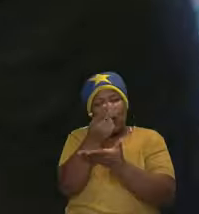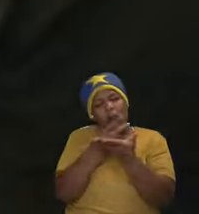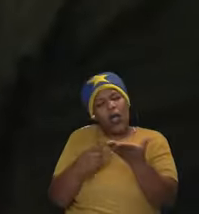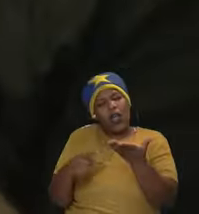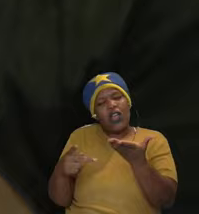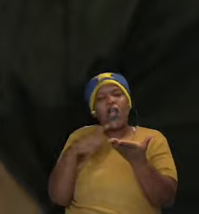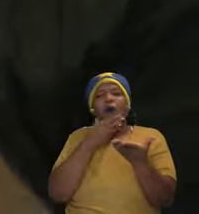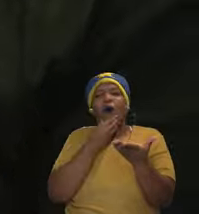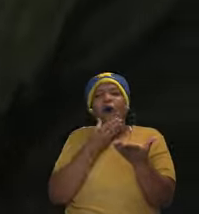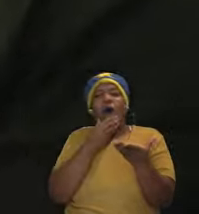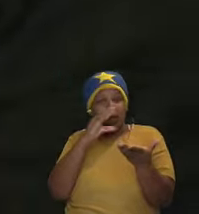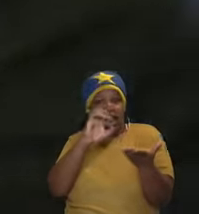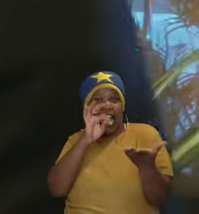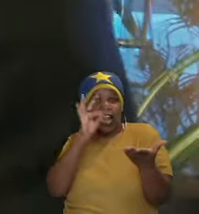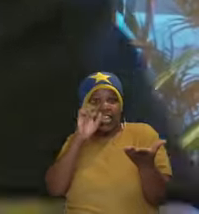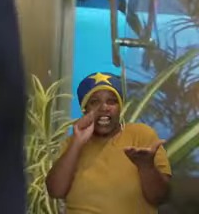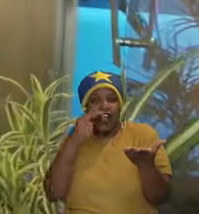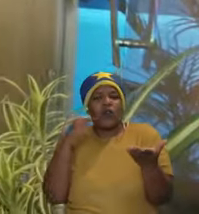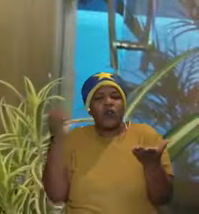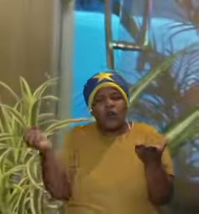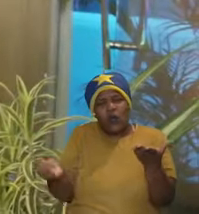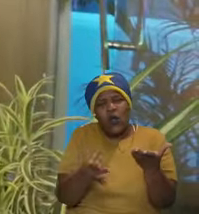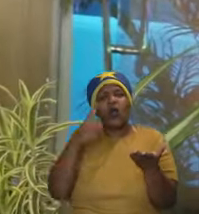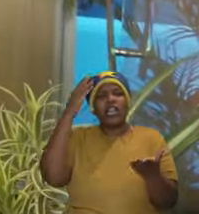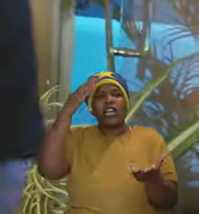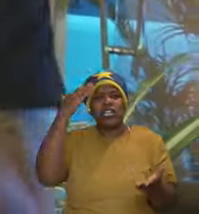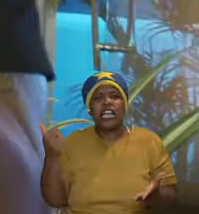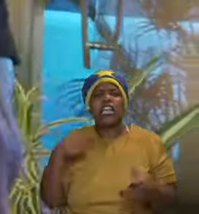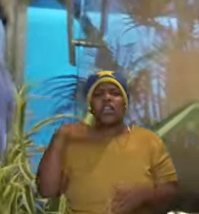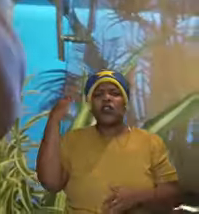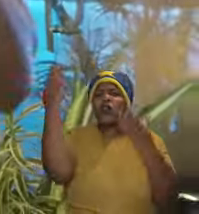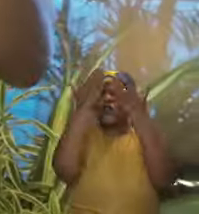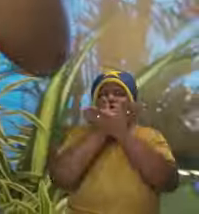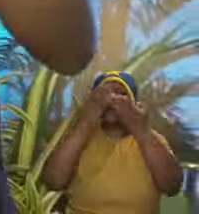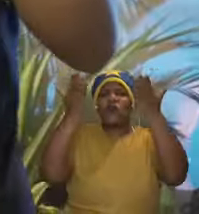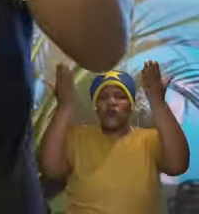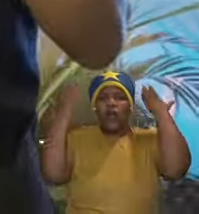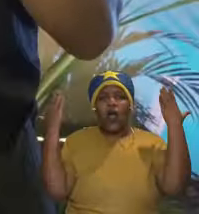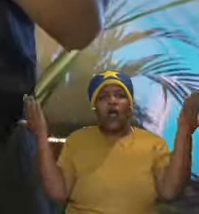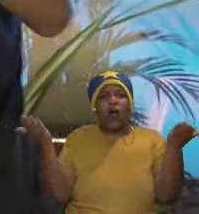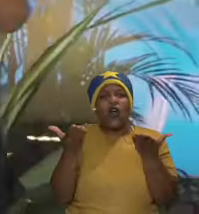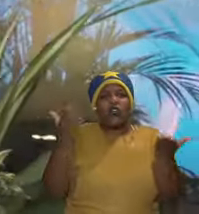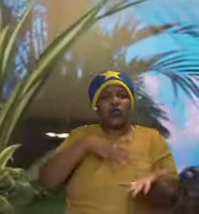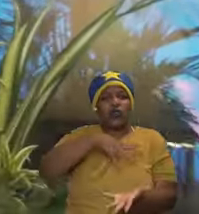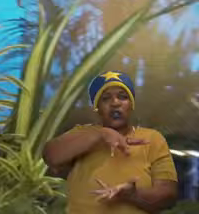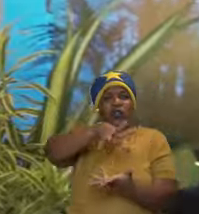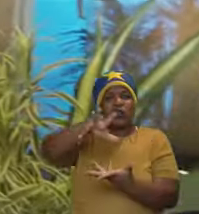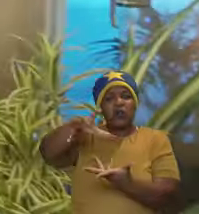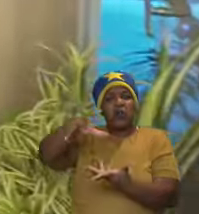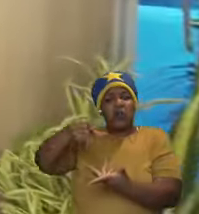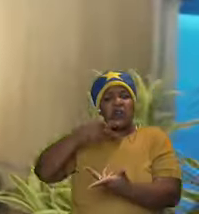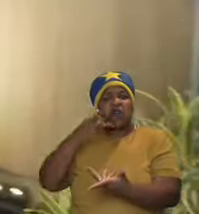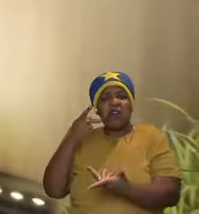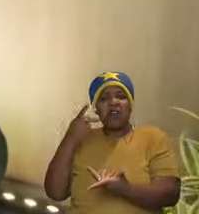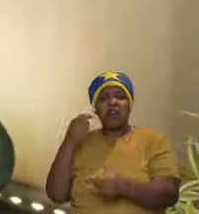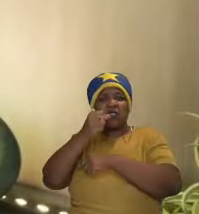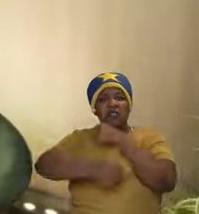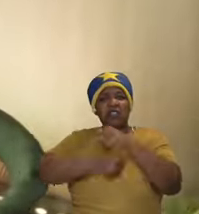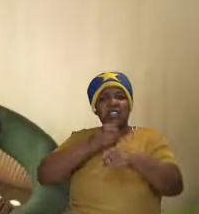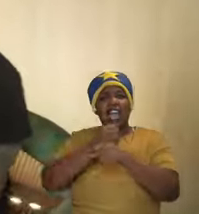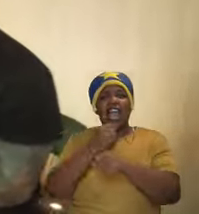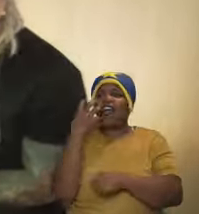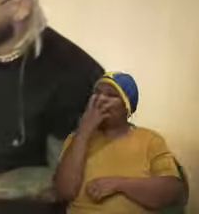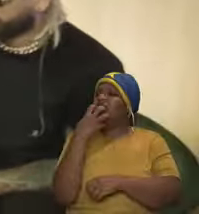moderno, Caetano, um mais que contemporâneo. Passado é que ninguém viu, hoje um artista mundano. Narrando o rolê do ano, fiz a canção